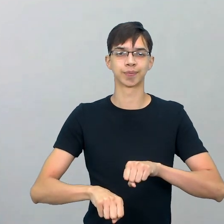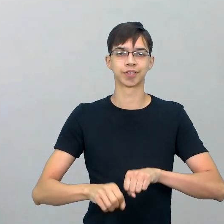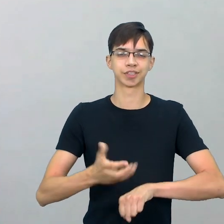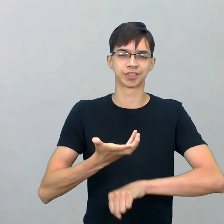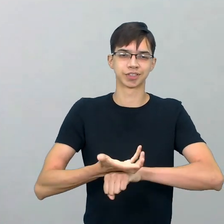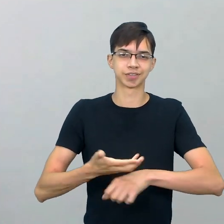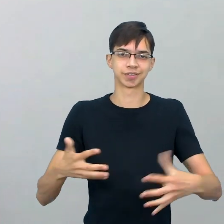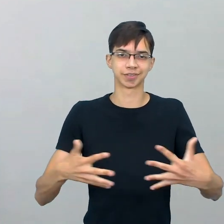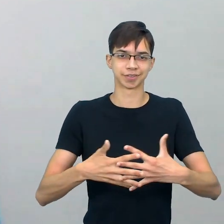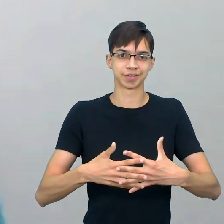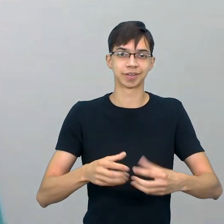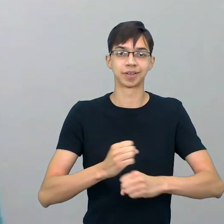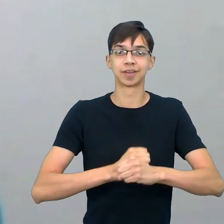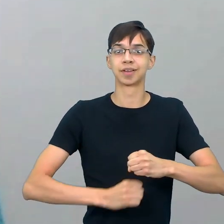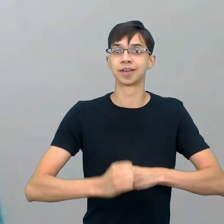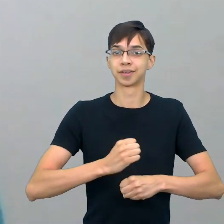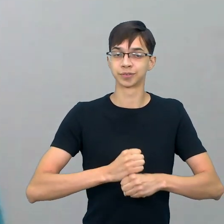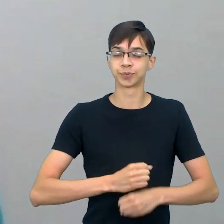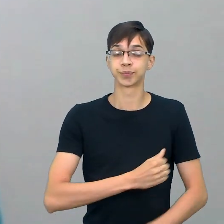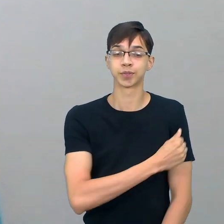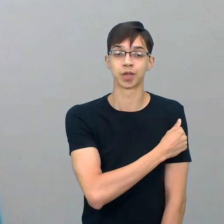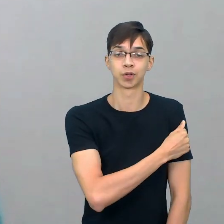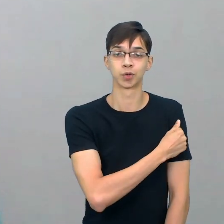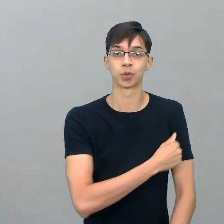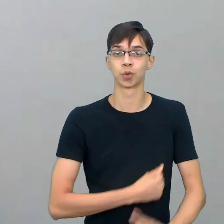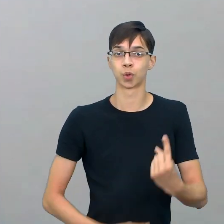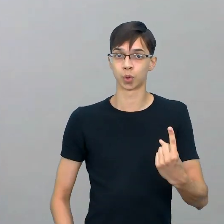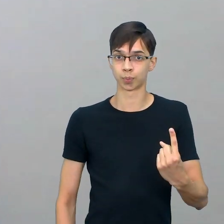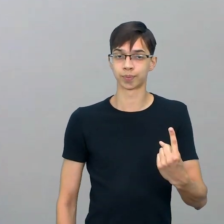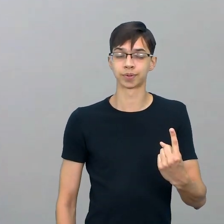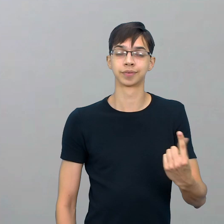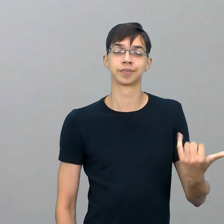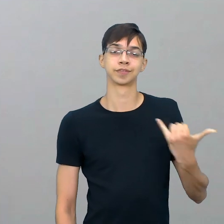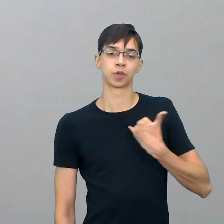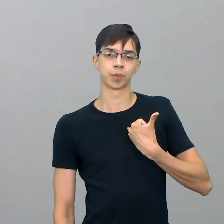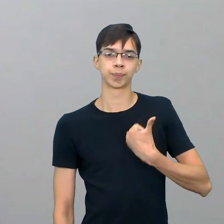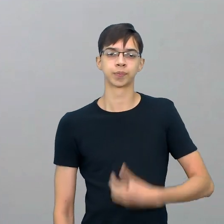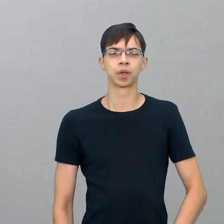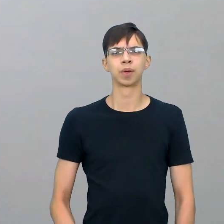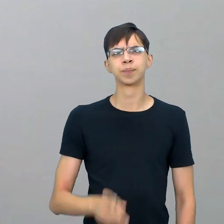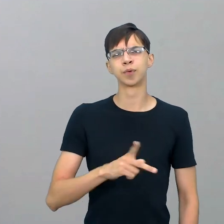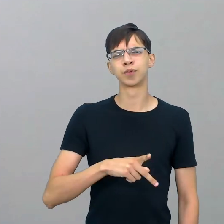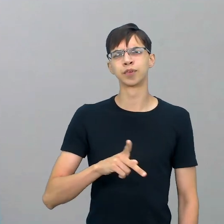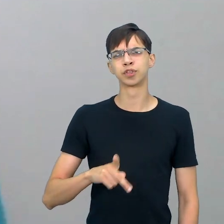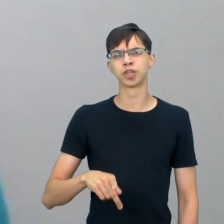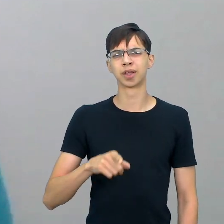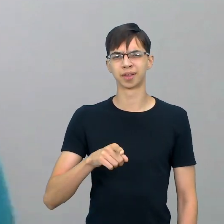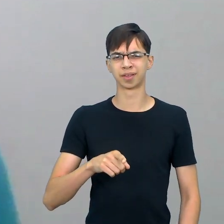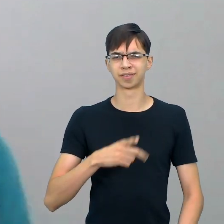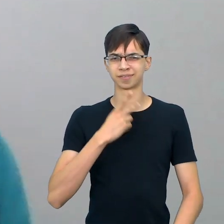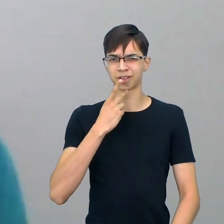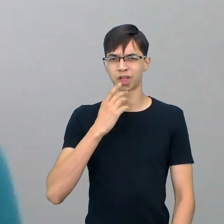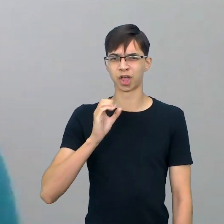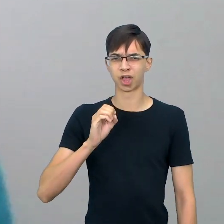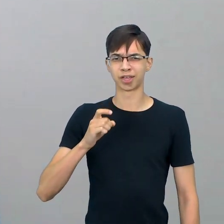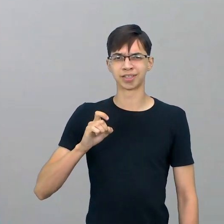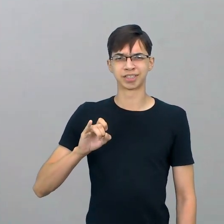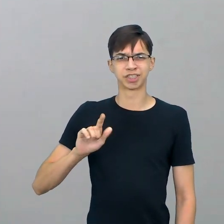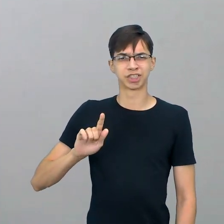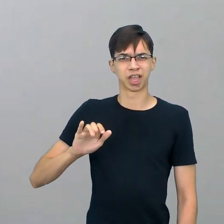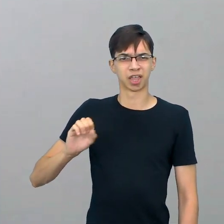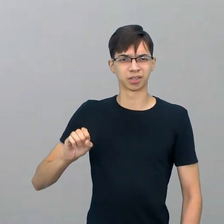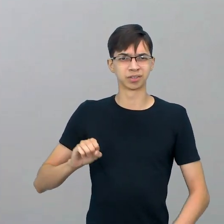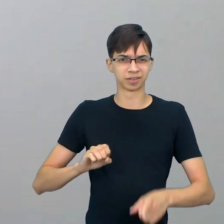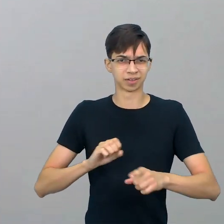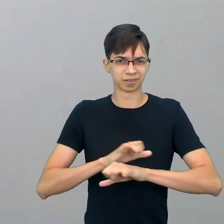passado, que foi que um aluno uma vez me disse assim, professor, o mesmo oxigênio que você está falando aí é o oxigênio que o professor de biologia estava falando